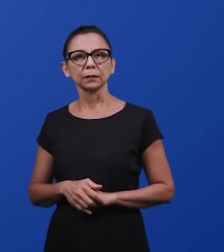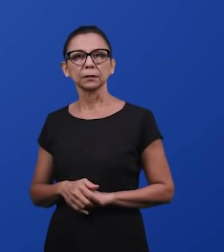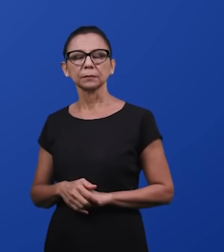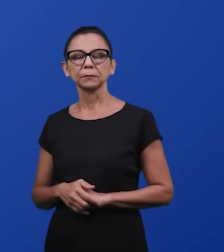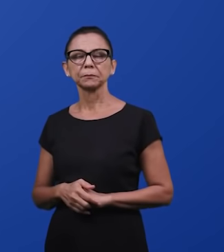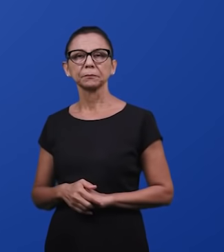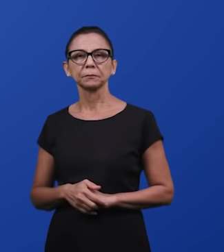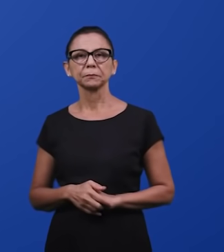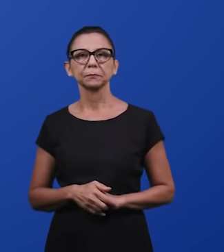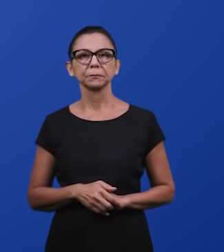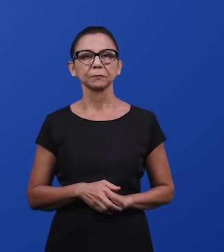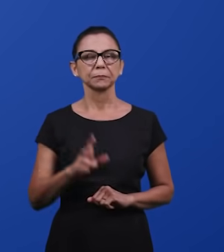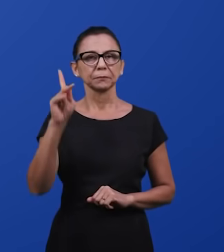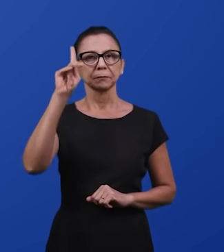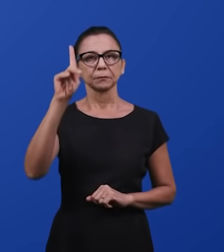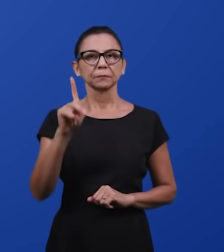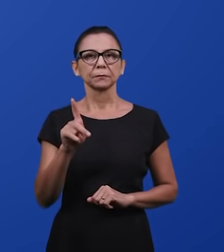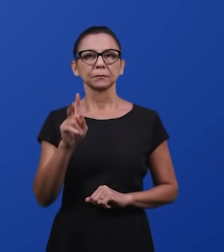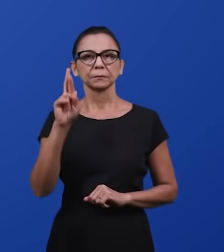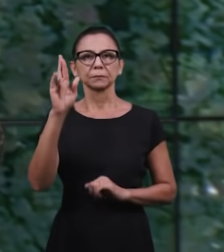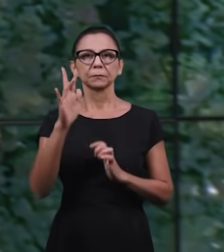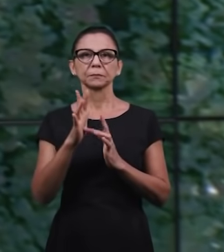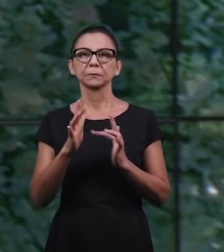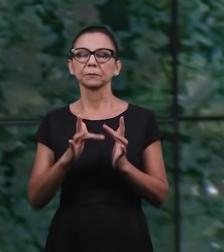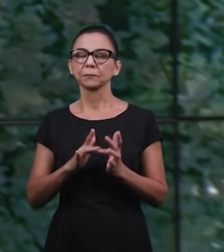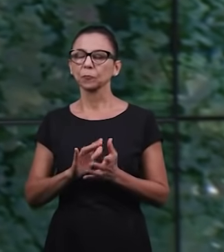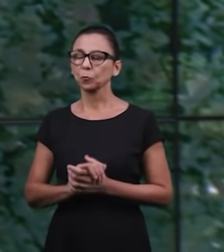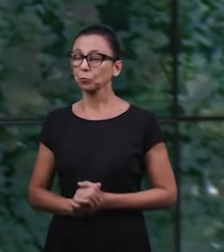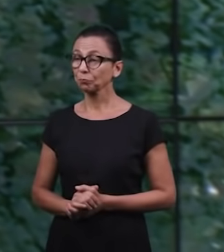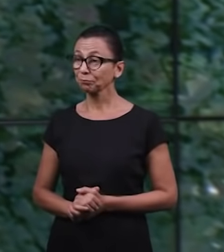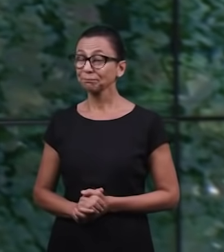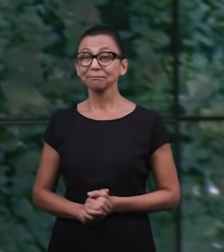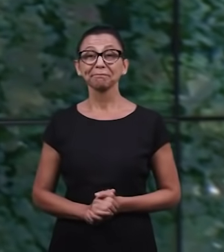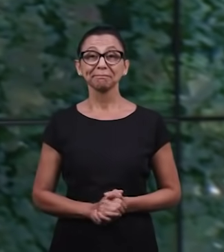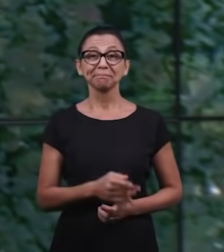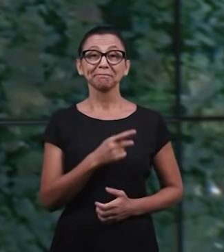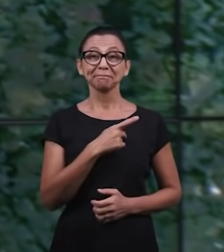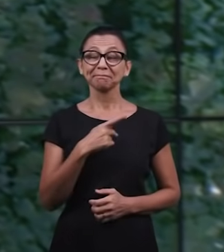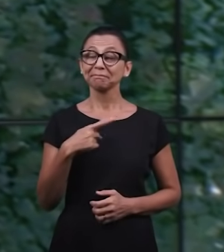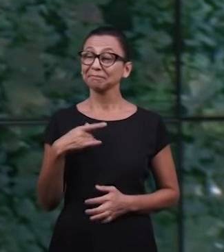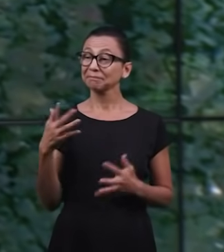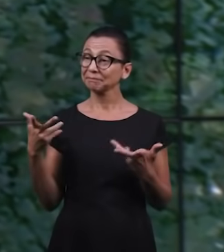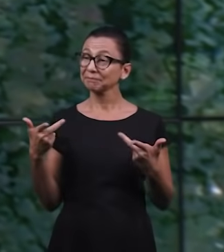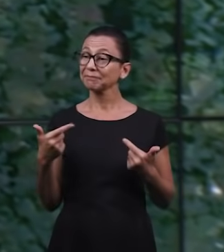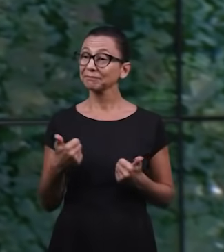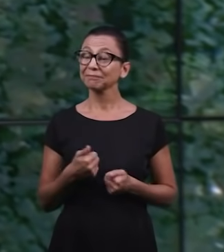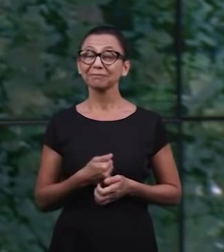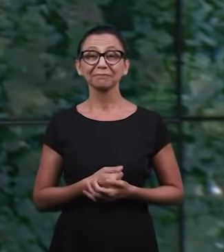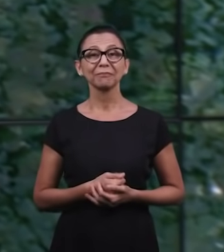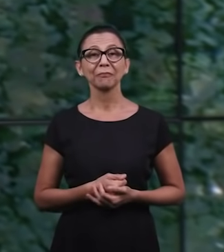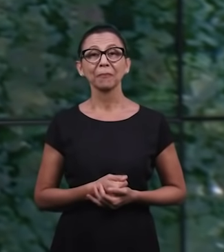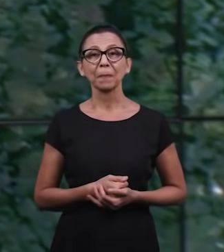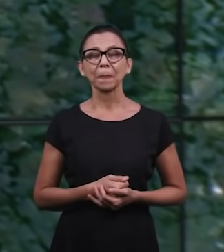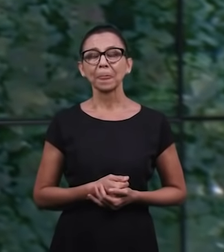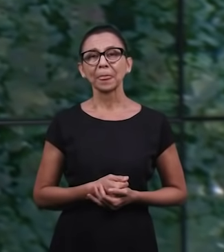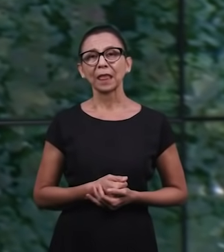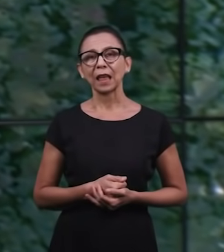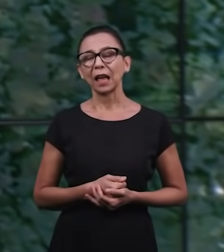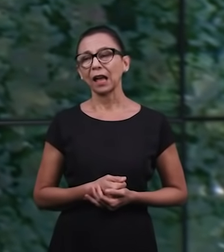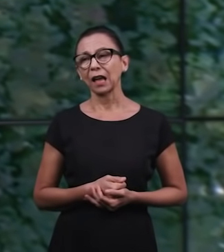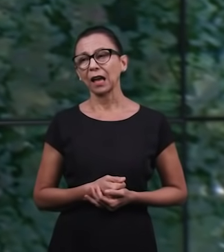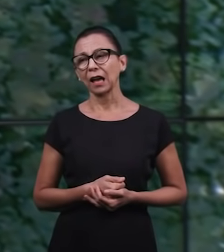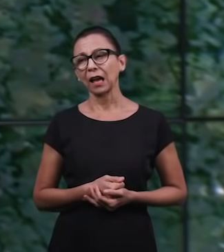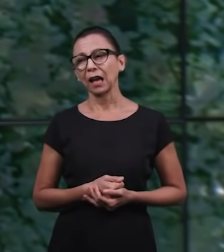com ela através dessa palavra. A paz do Senhor Jesus. Amém, pastor Júnior, que maravilha, né? Esse testemunho não foi uma